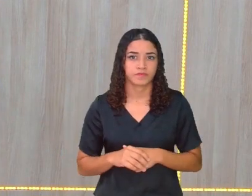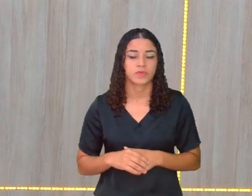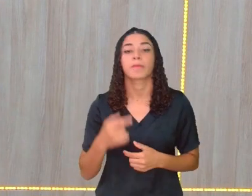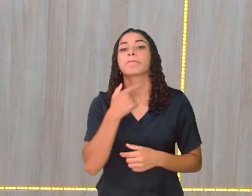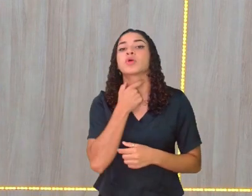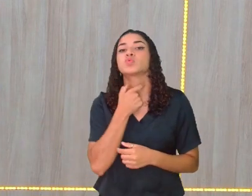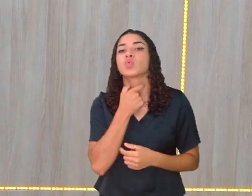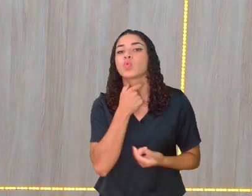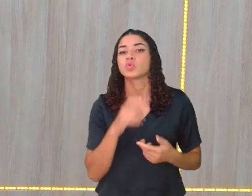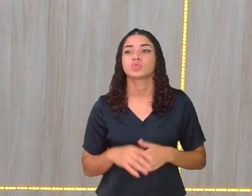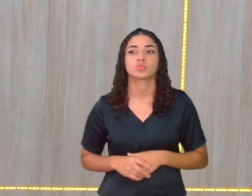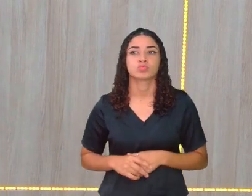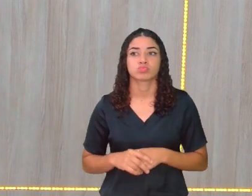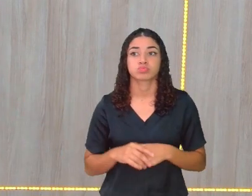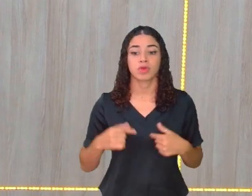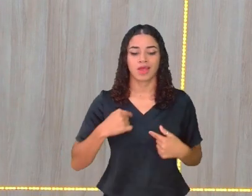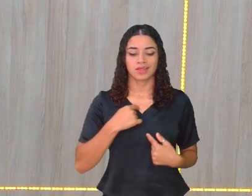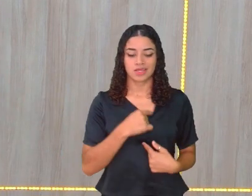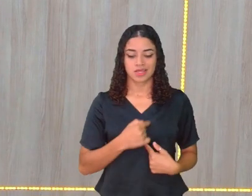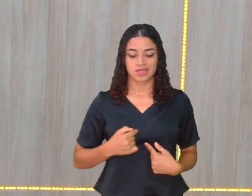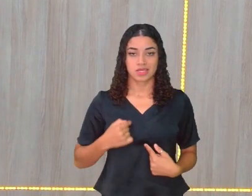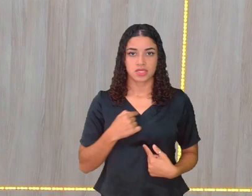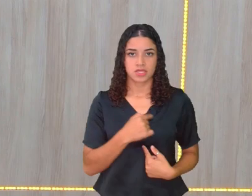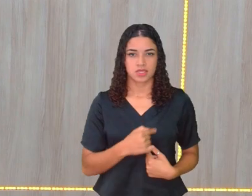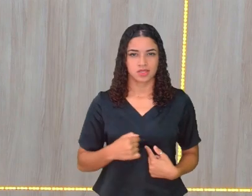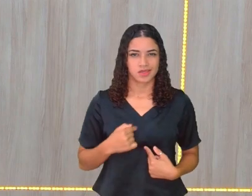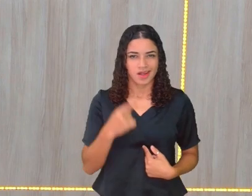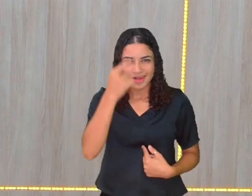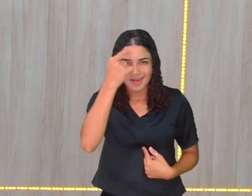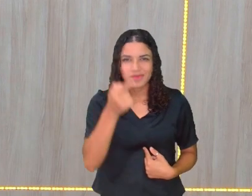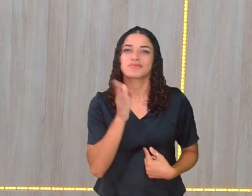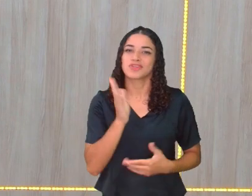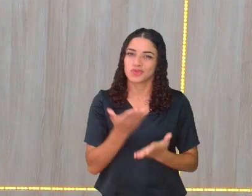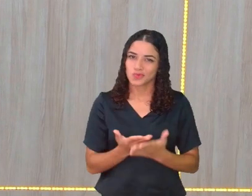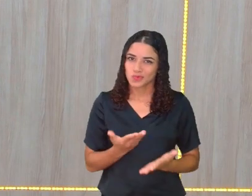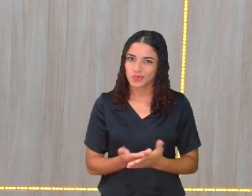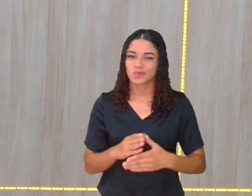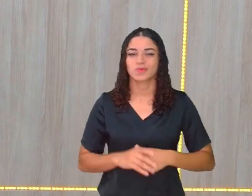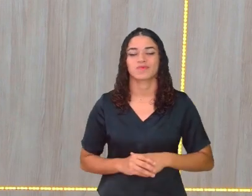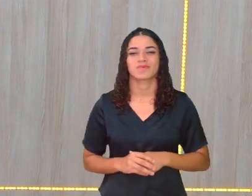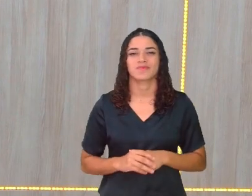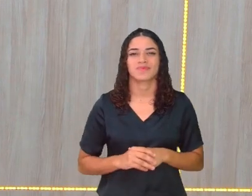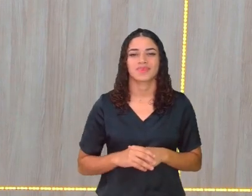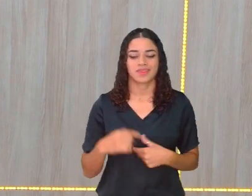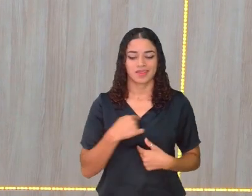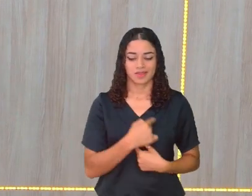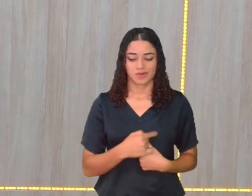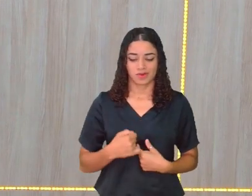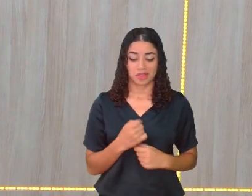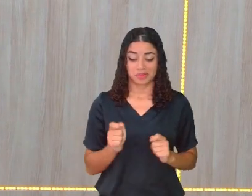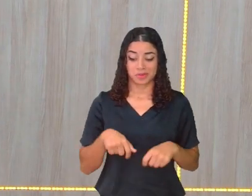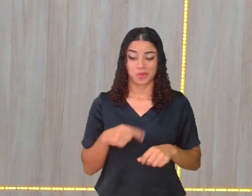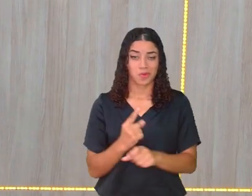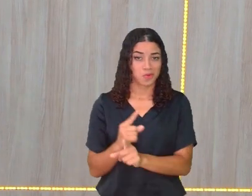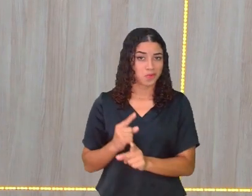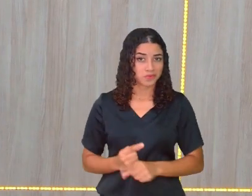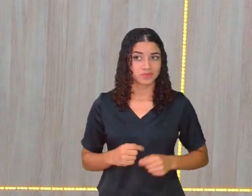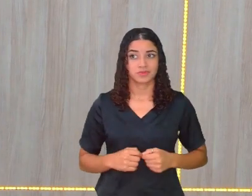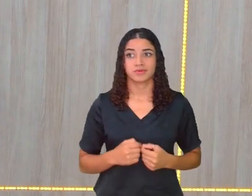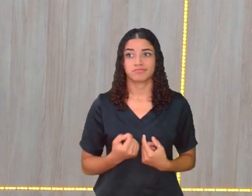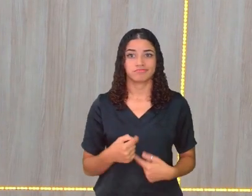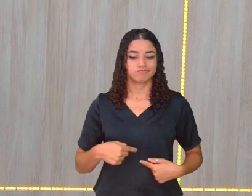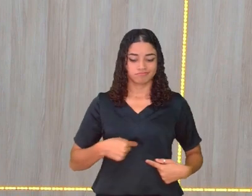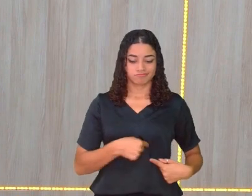ao pescoço, bem aqui situado no osso externo, que nós já estudamos, que glândula nós vamos poder encontrar. Em